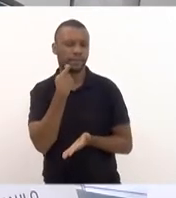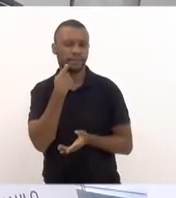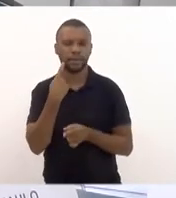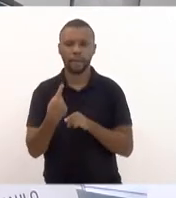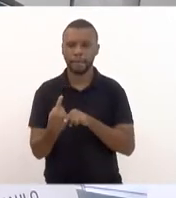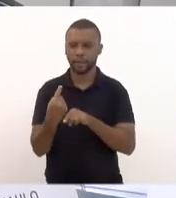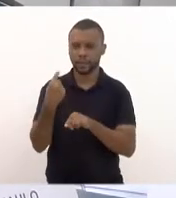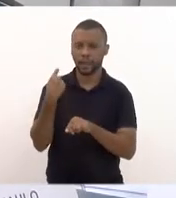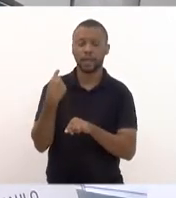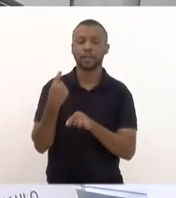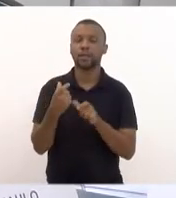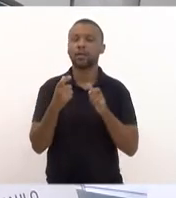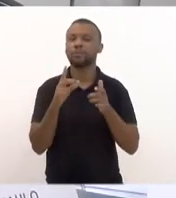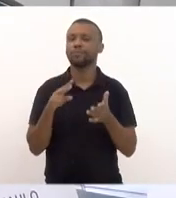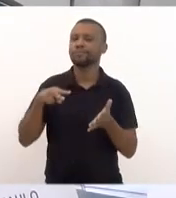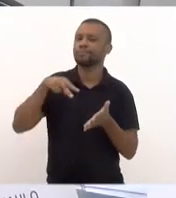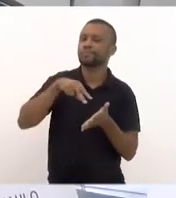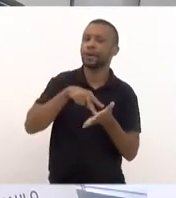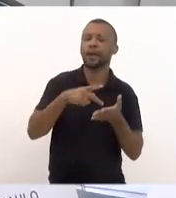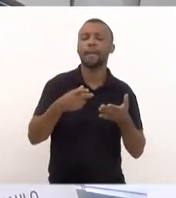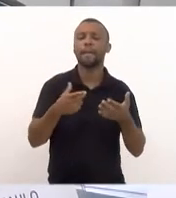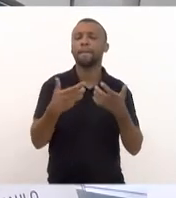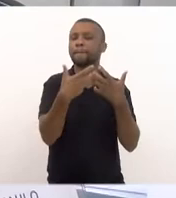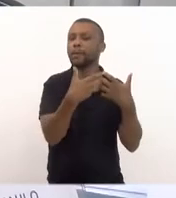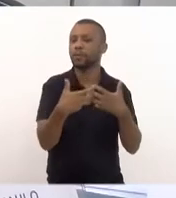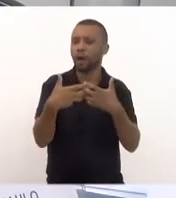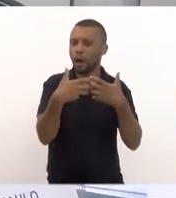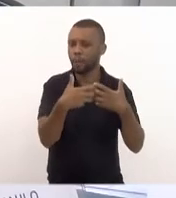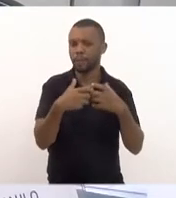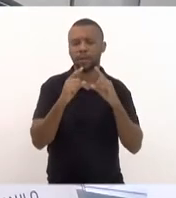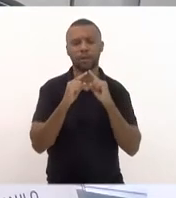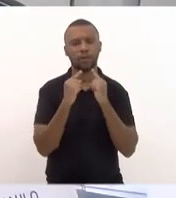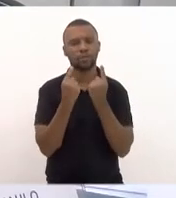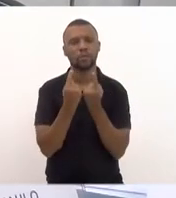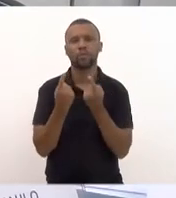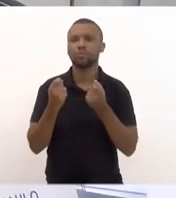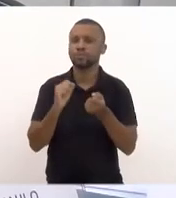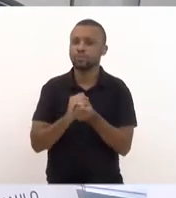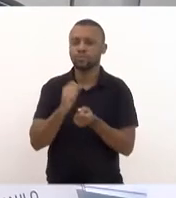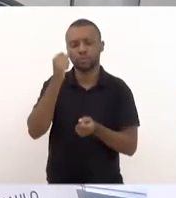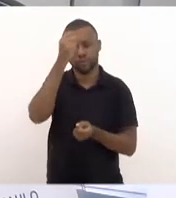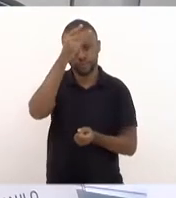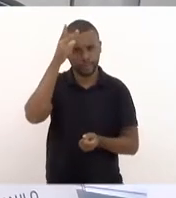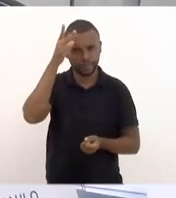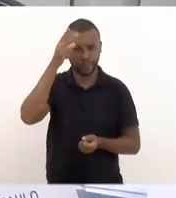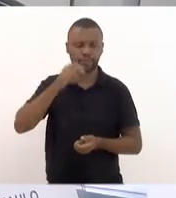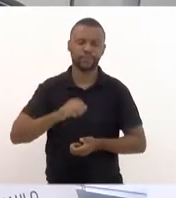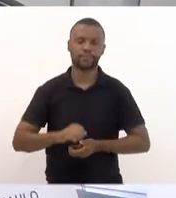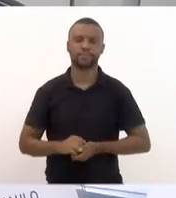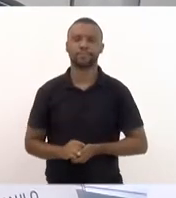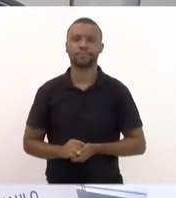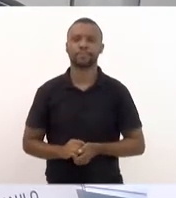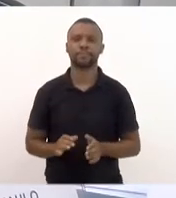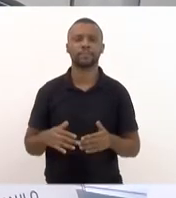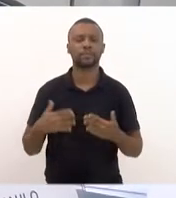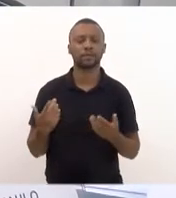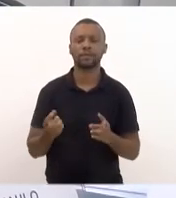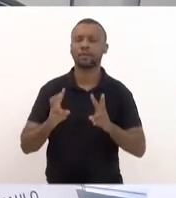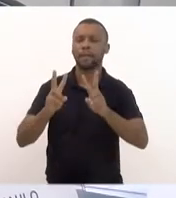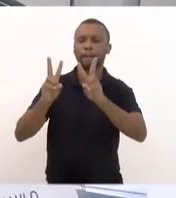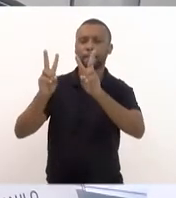em Petrópolis, em reunião com o prefeito. E um dos